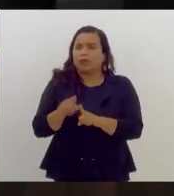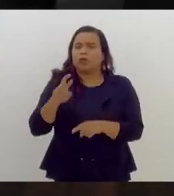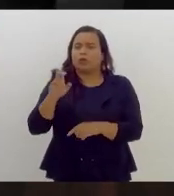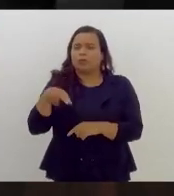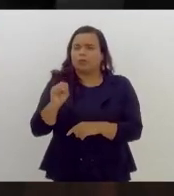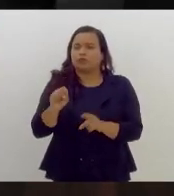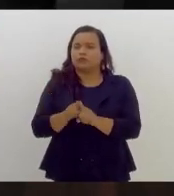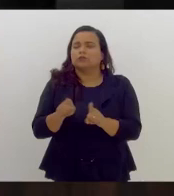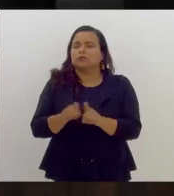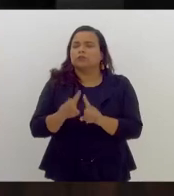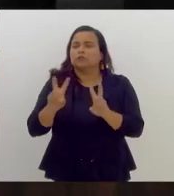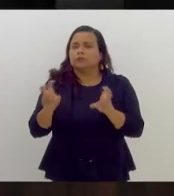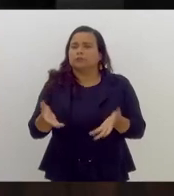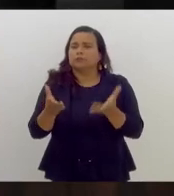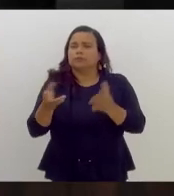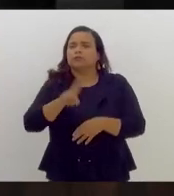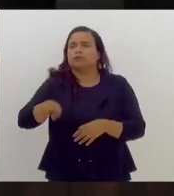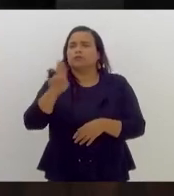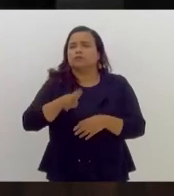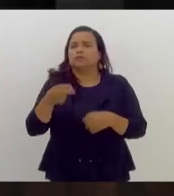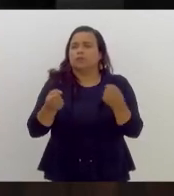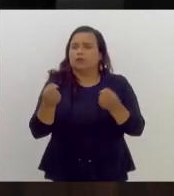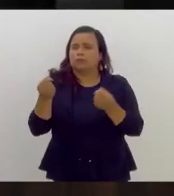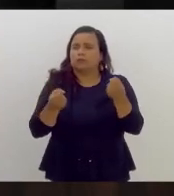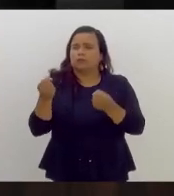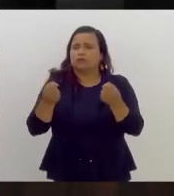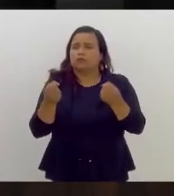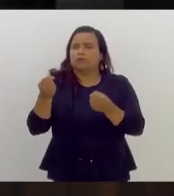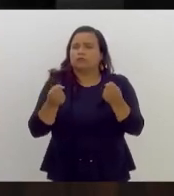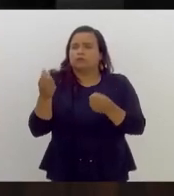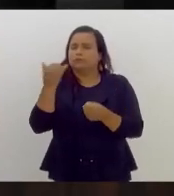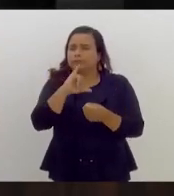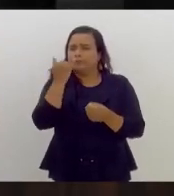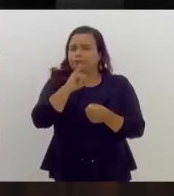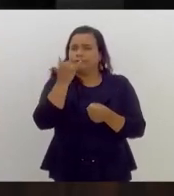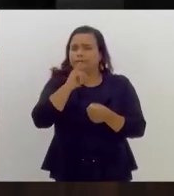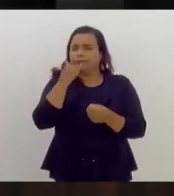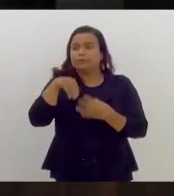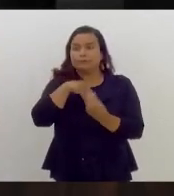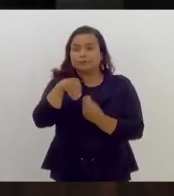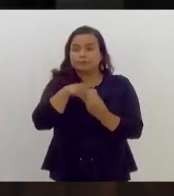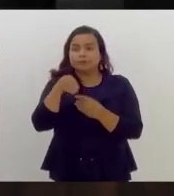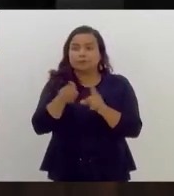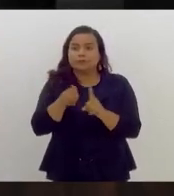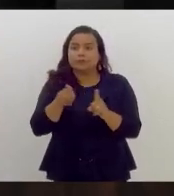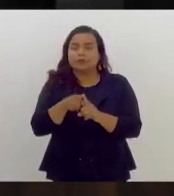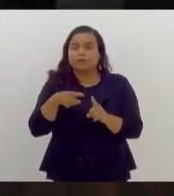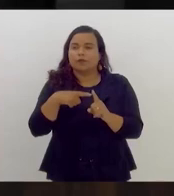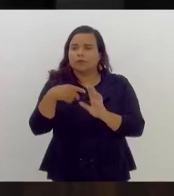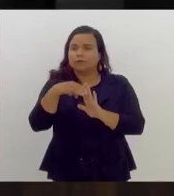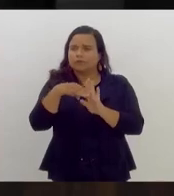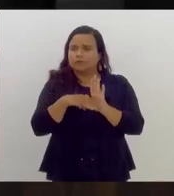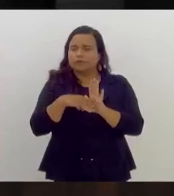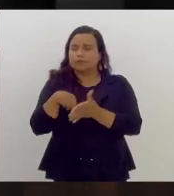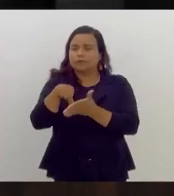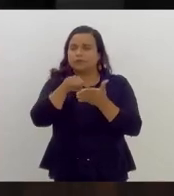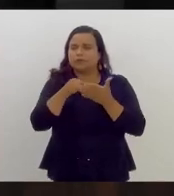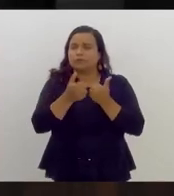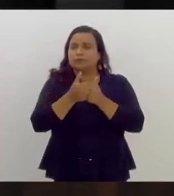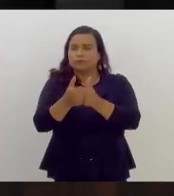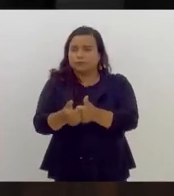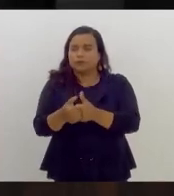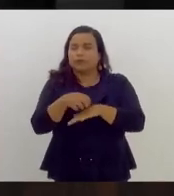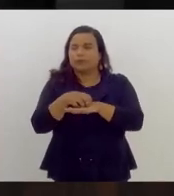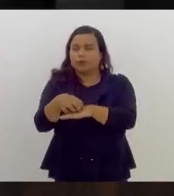fomento à utilização de veículos movidos a propulsão elétrica e híbridos, segundo as diretrizes setoriais de transporte da Lei